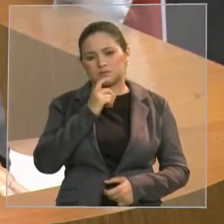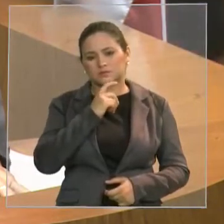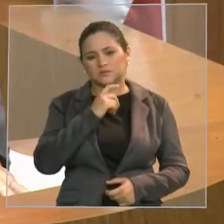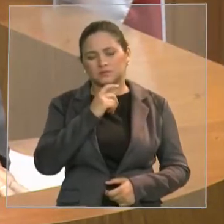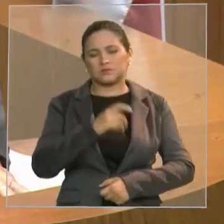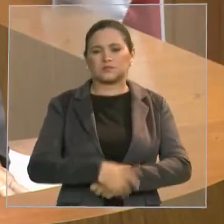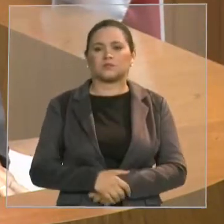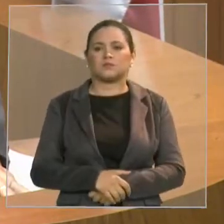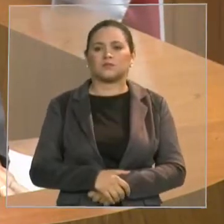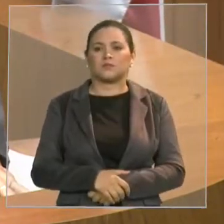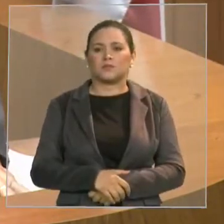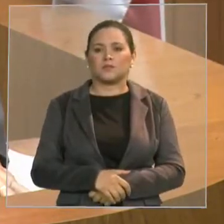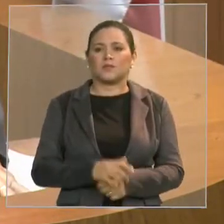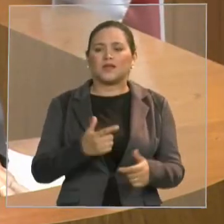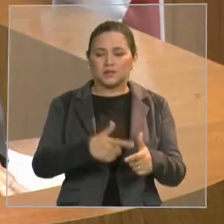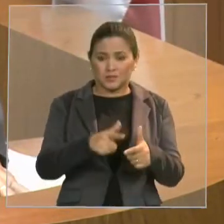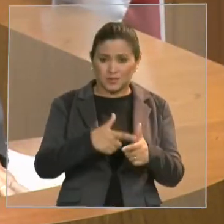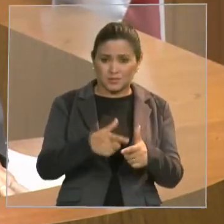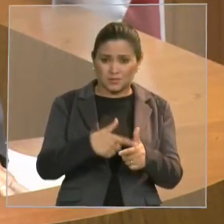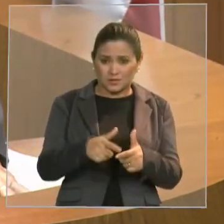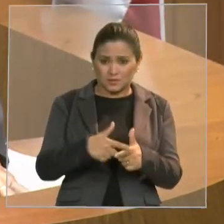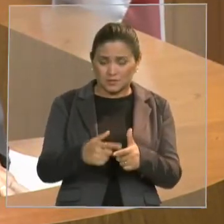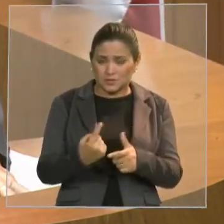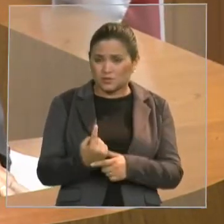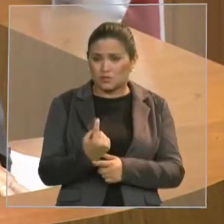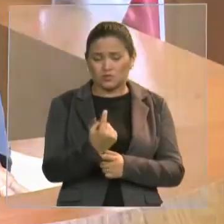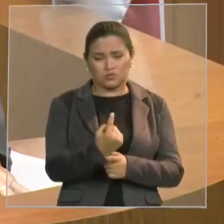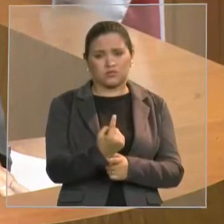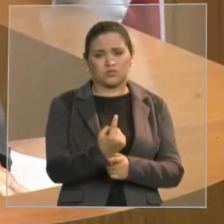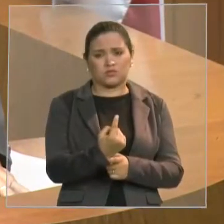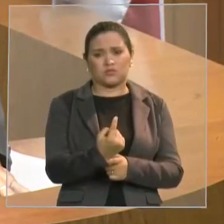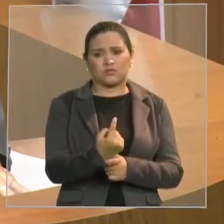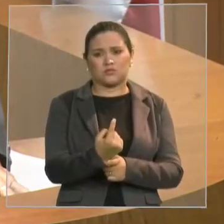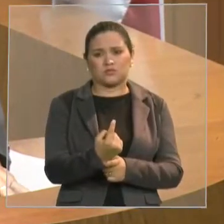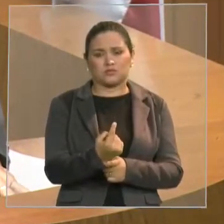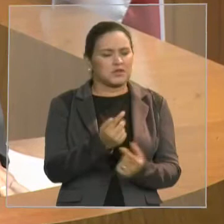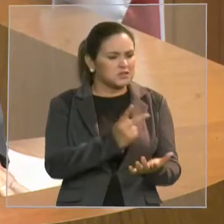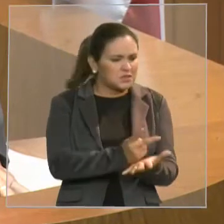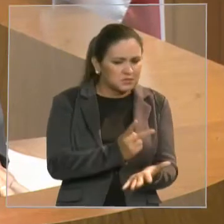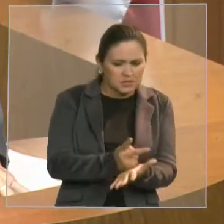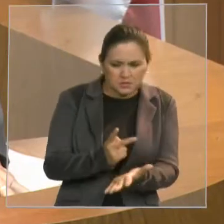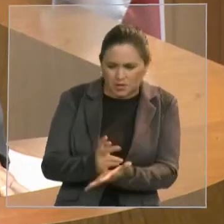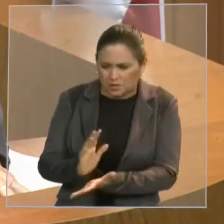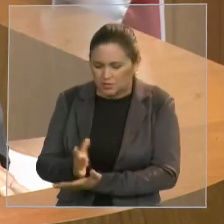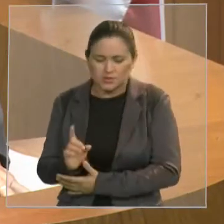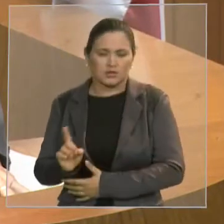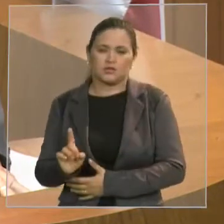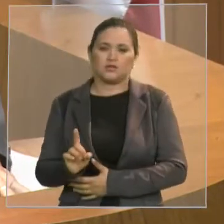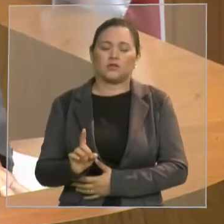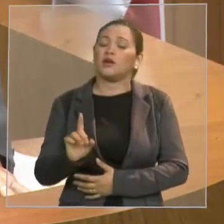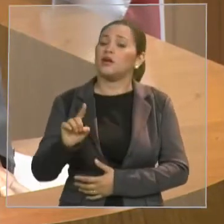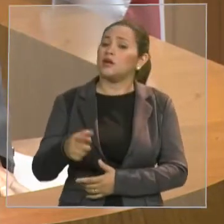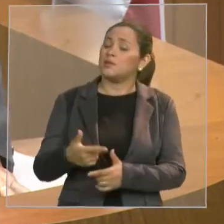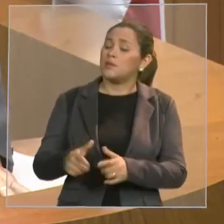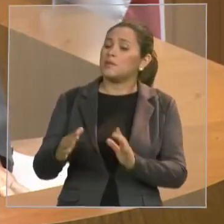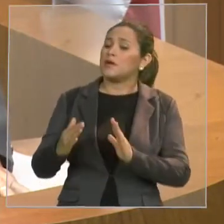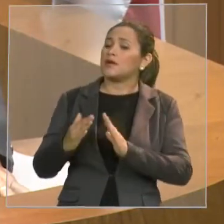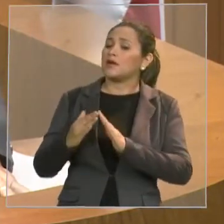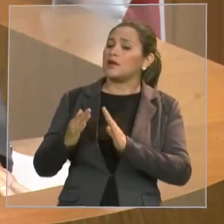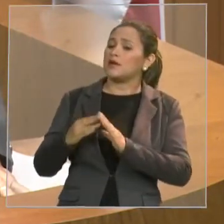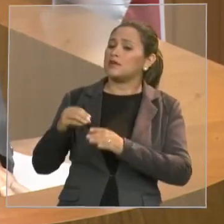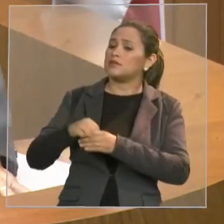criança engoliu, sabe-se Deus como, soda cáustica. Está lá no Juvencio Matos, sendo bem